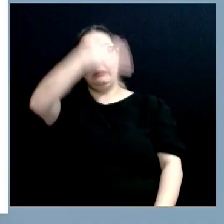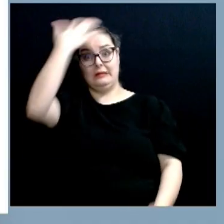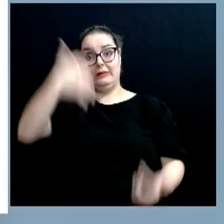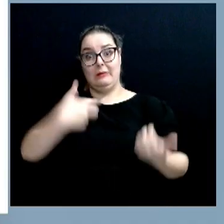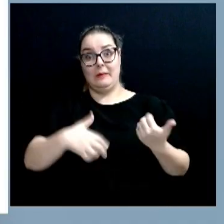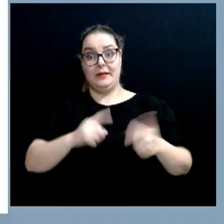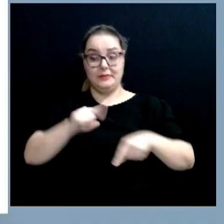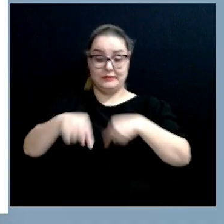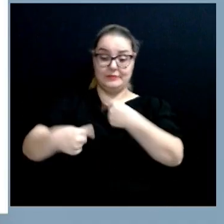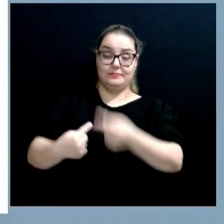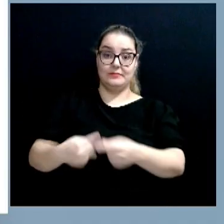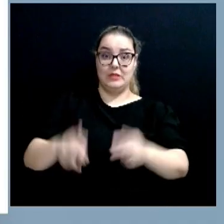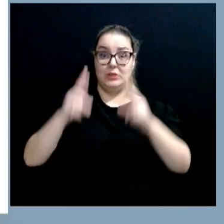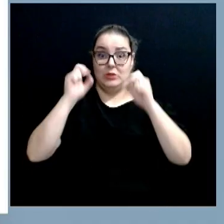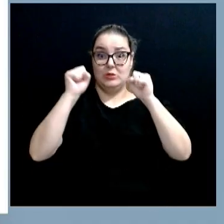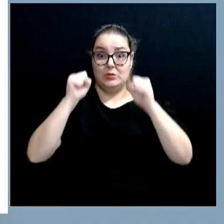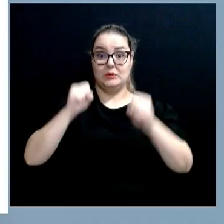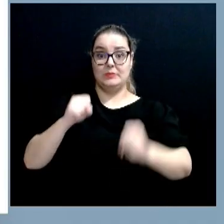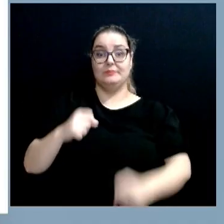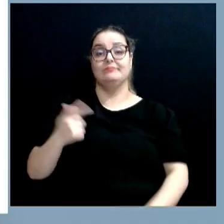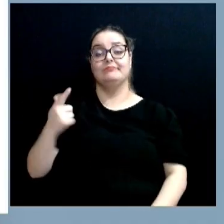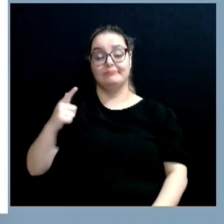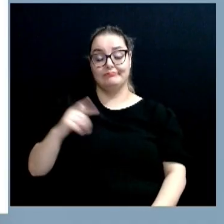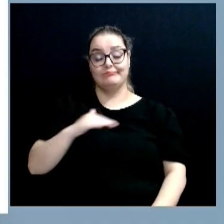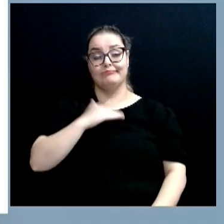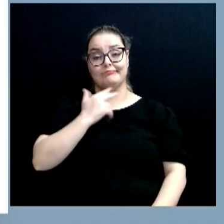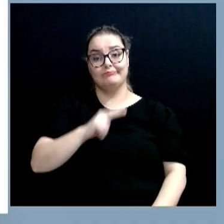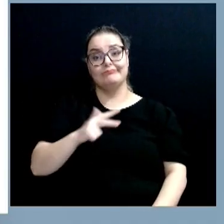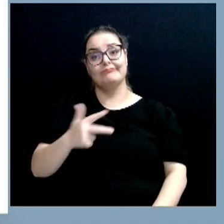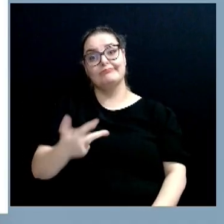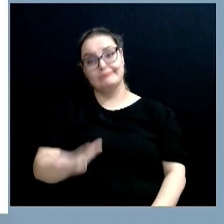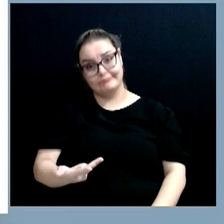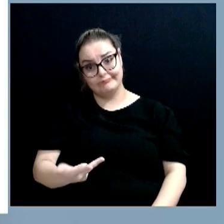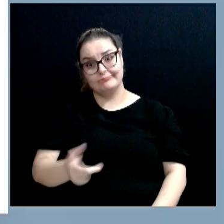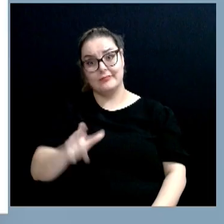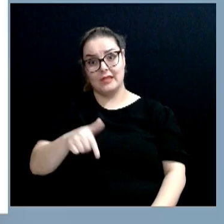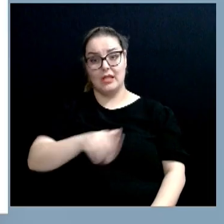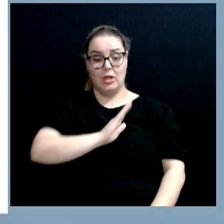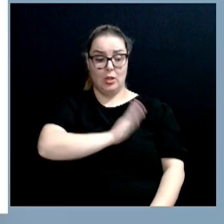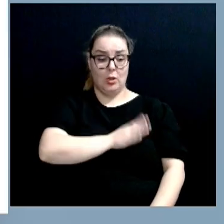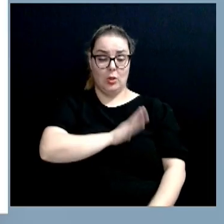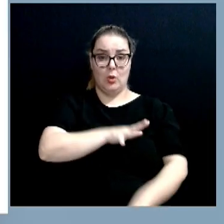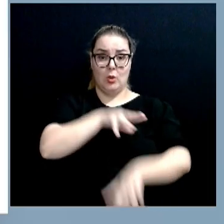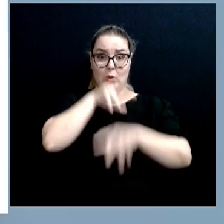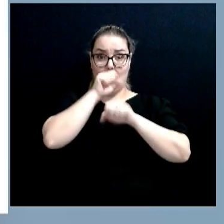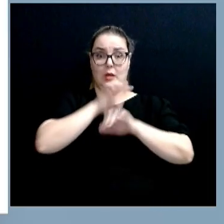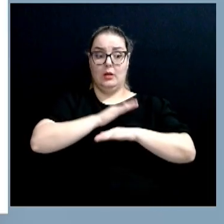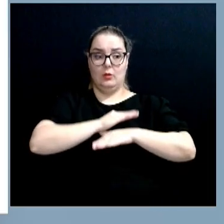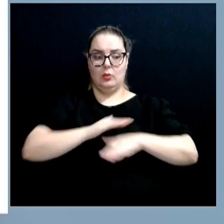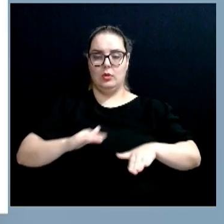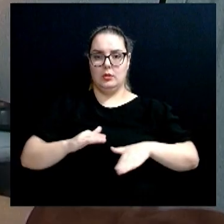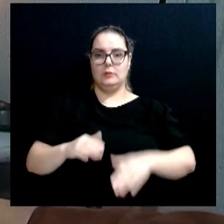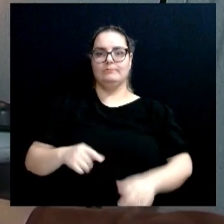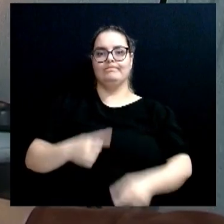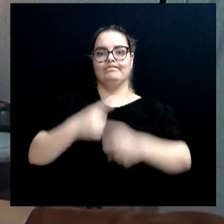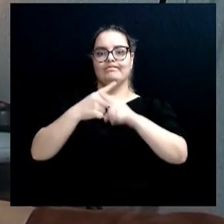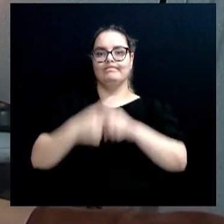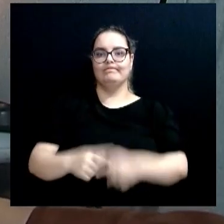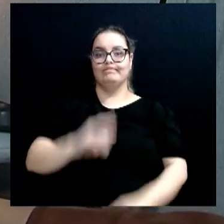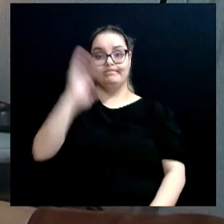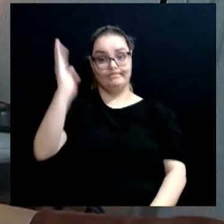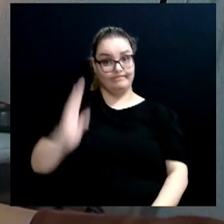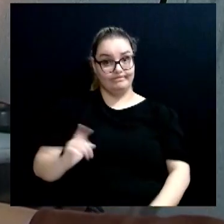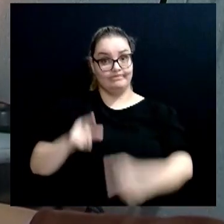torcedor em Goiânia morreu depois de sofrer uma parada cardiorrespiratória durante o jogo entre Brasil e Japão. A gente tem